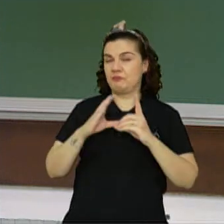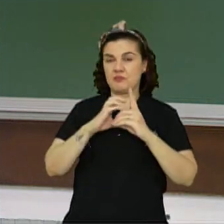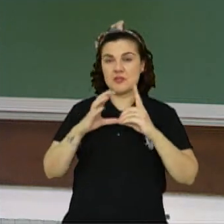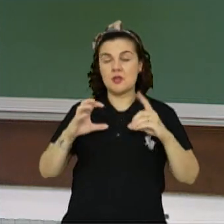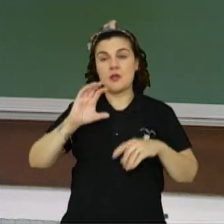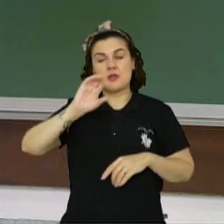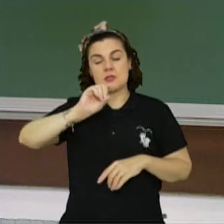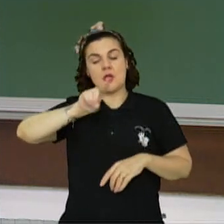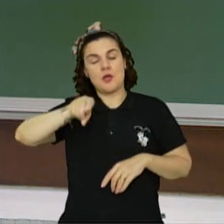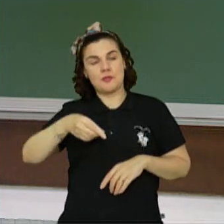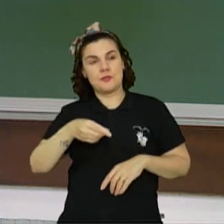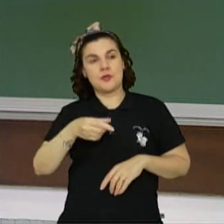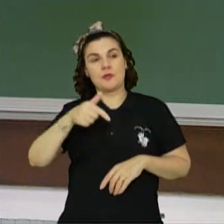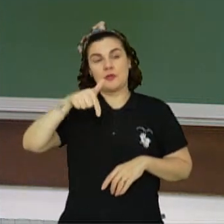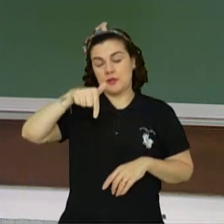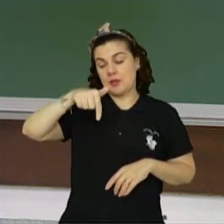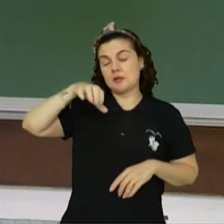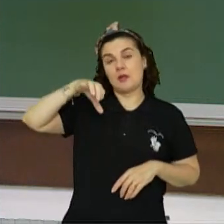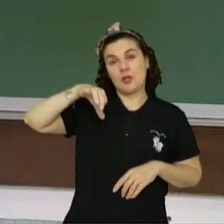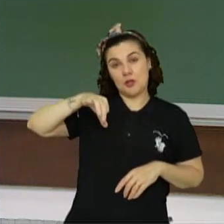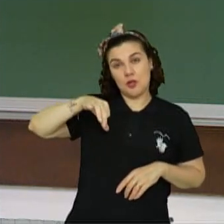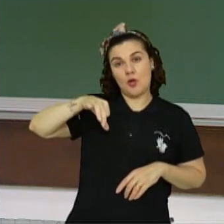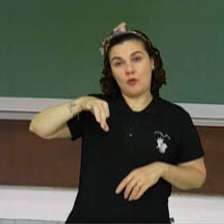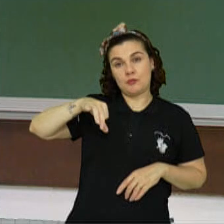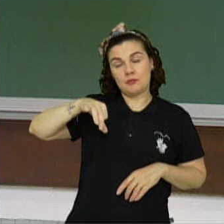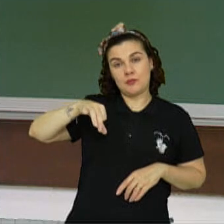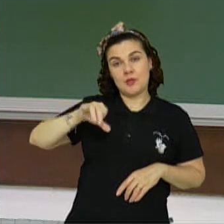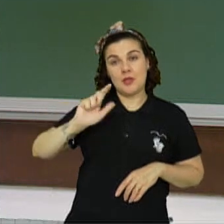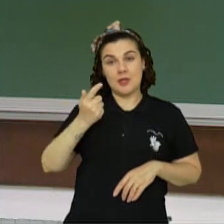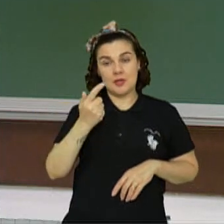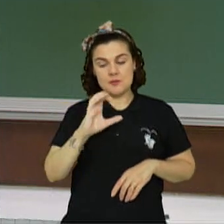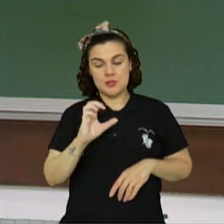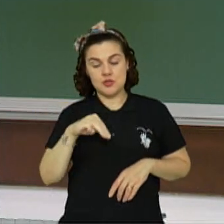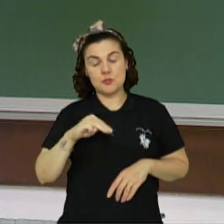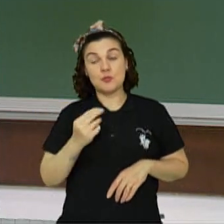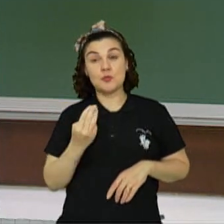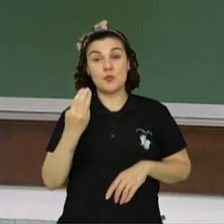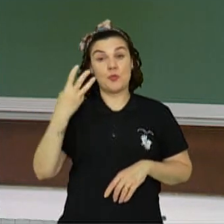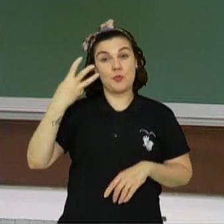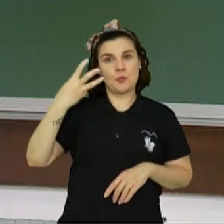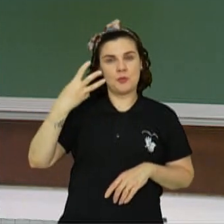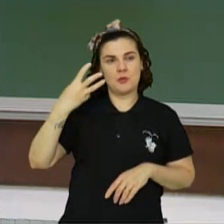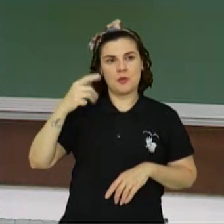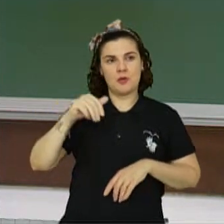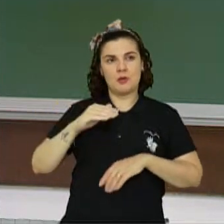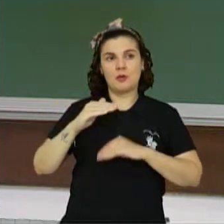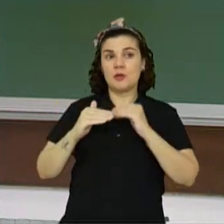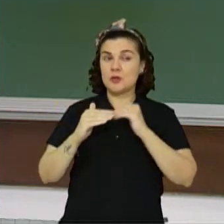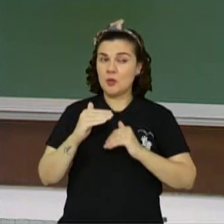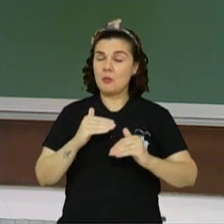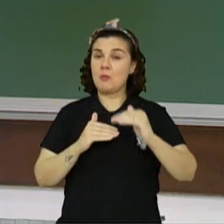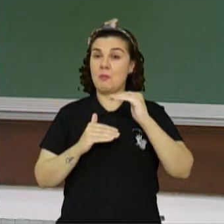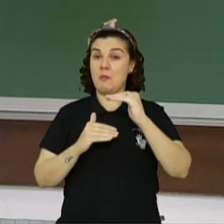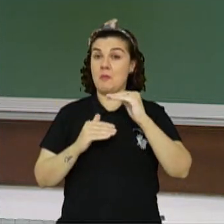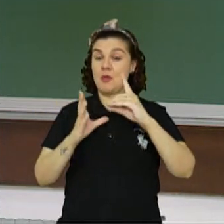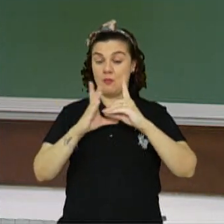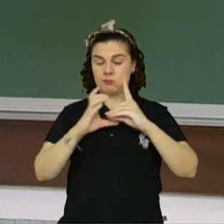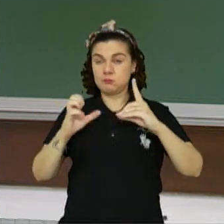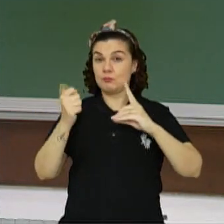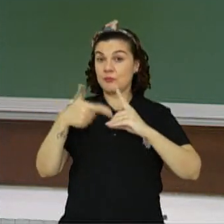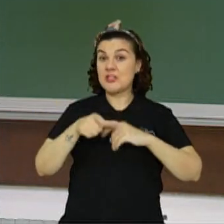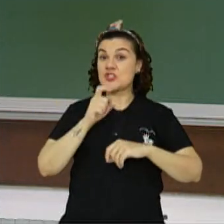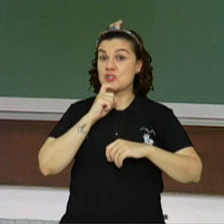igual a 0,79 gramas por centímetros cúbicos. Olha, o álcool é menos denso do que o gelo e menos denso do que a